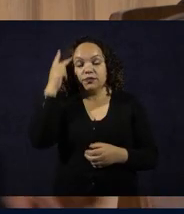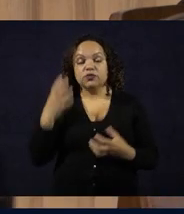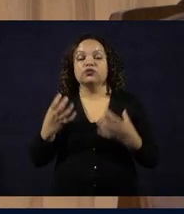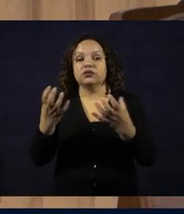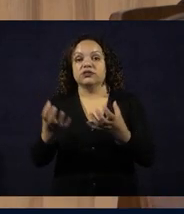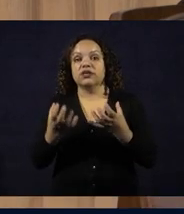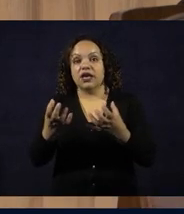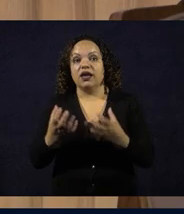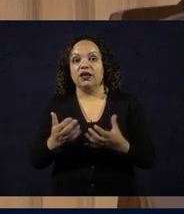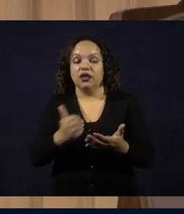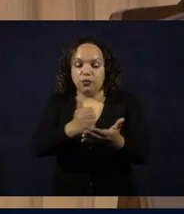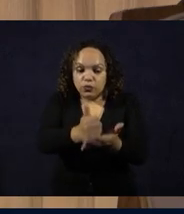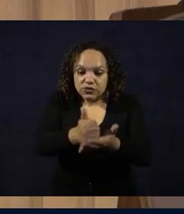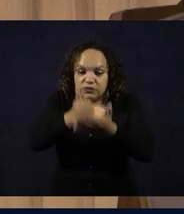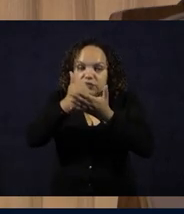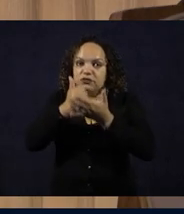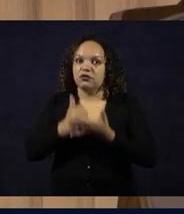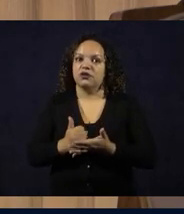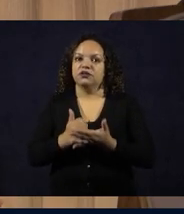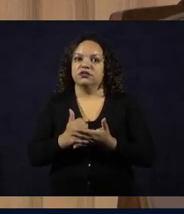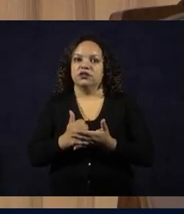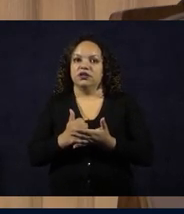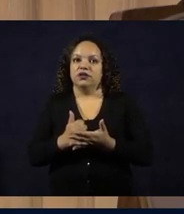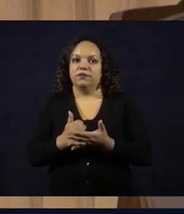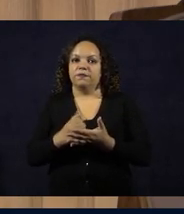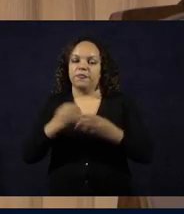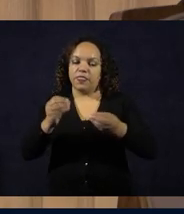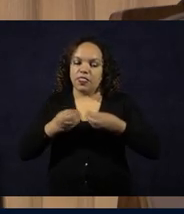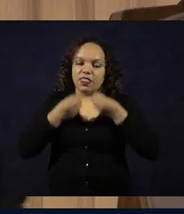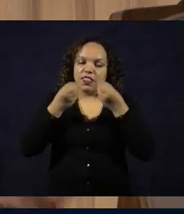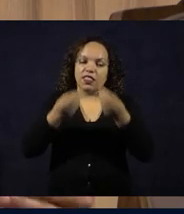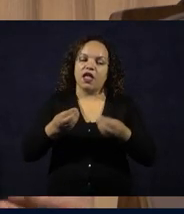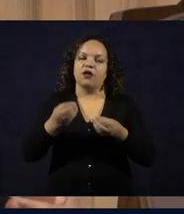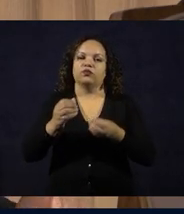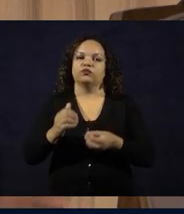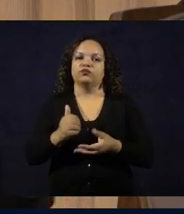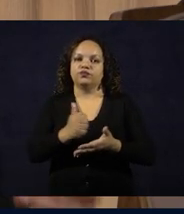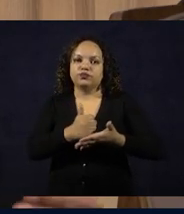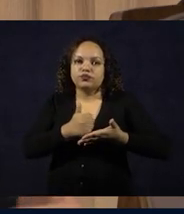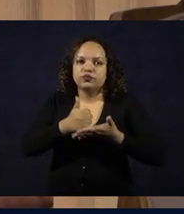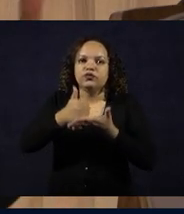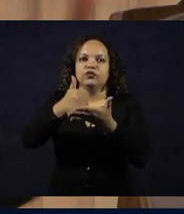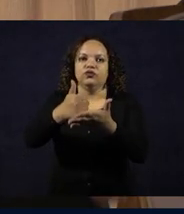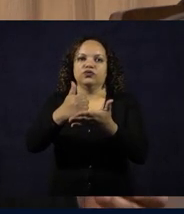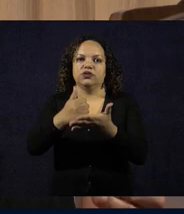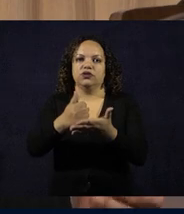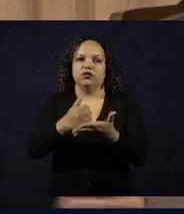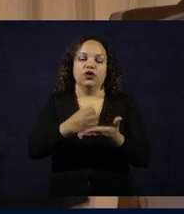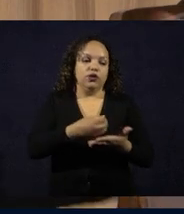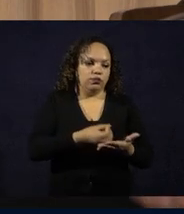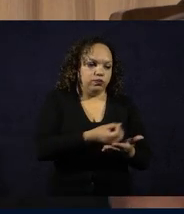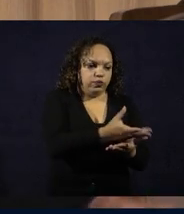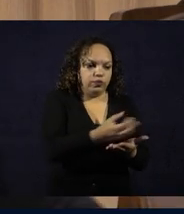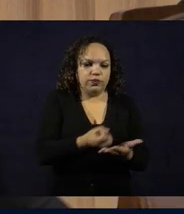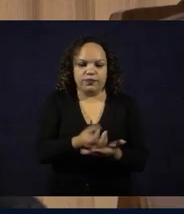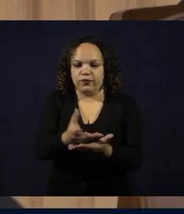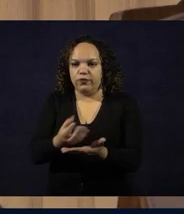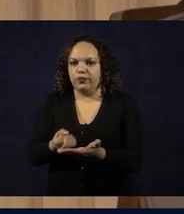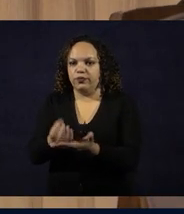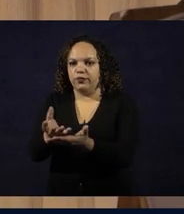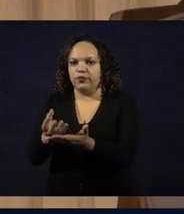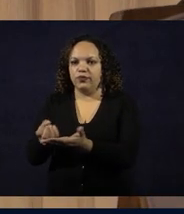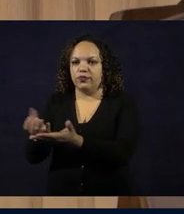que a gente consiga trazer para dentro de casa da sustentabilidade e ainda assim entregar crescimento com